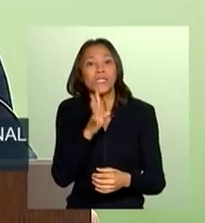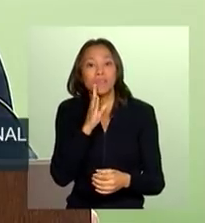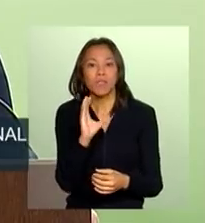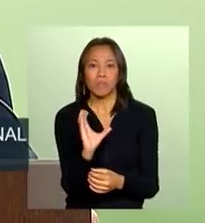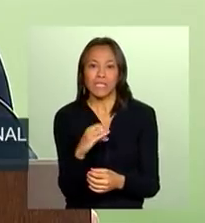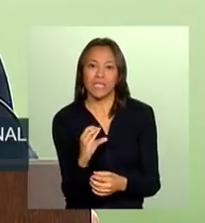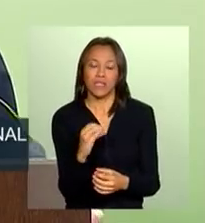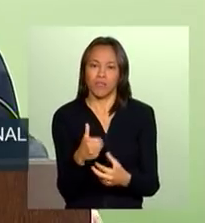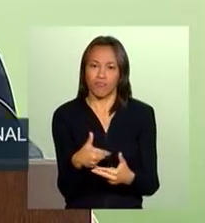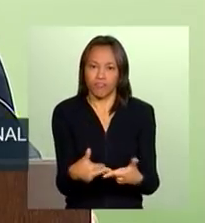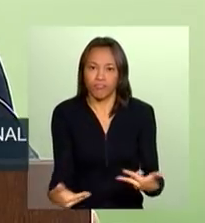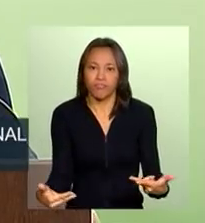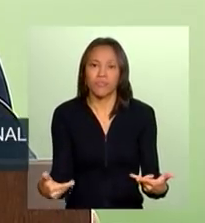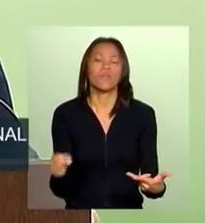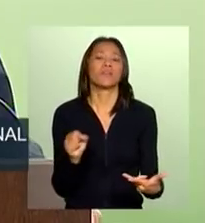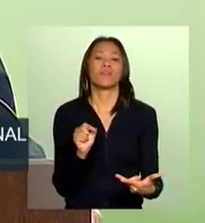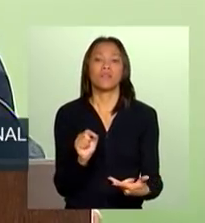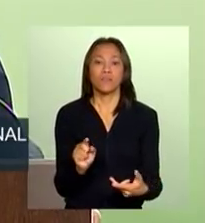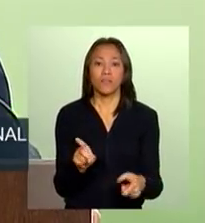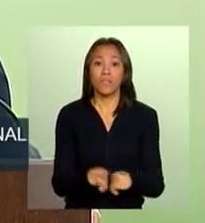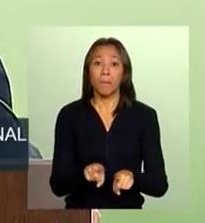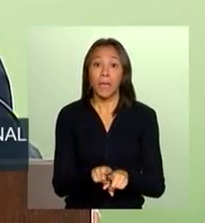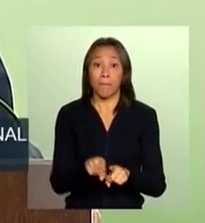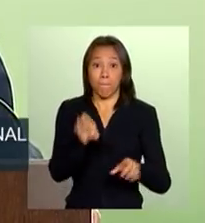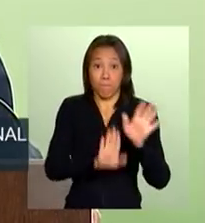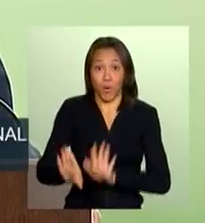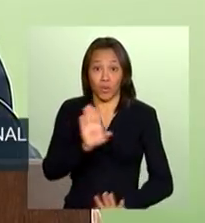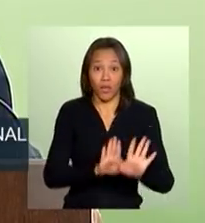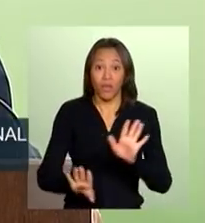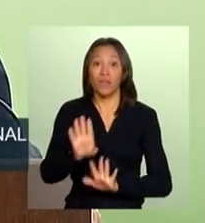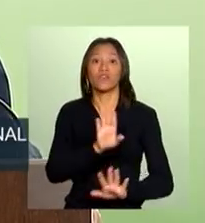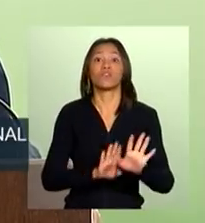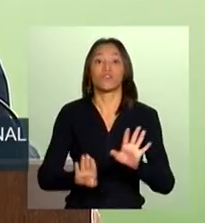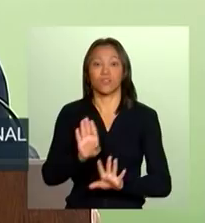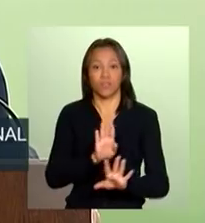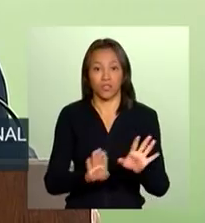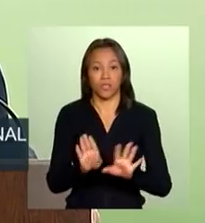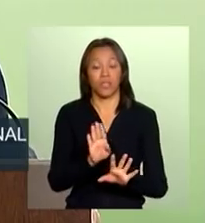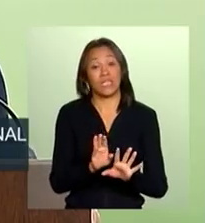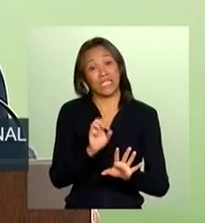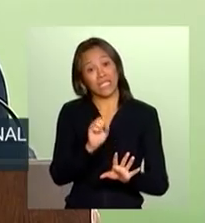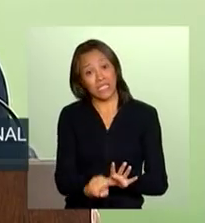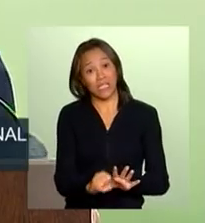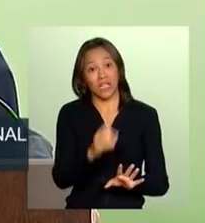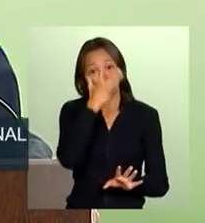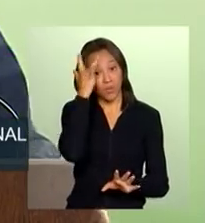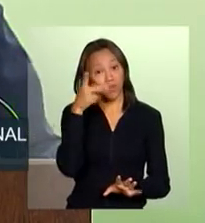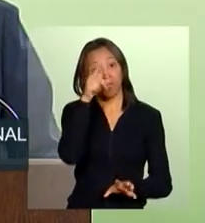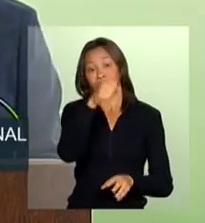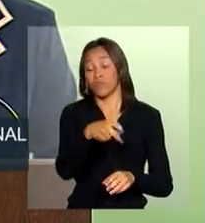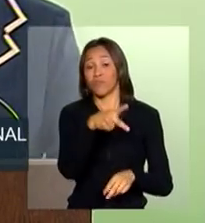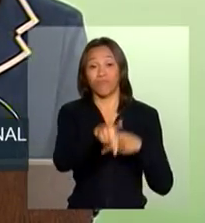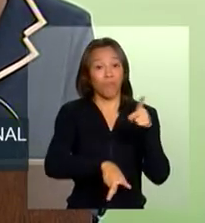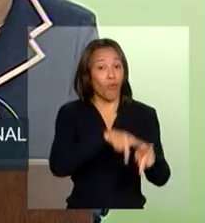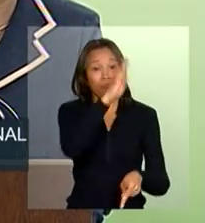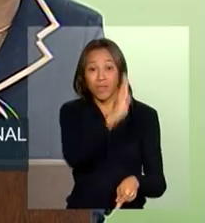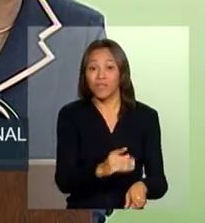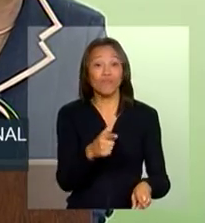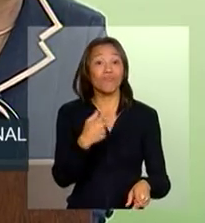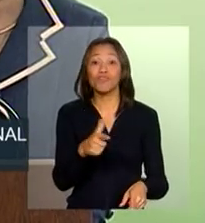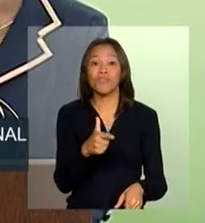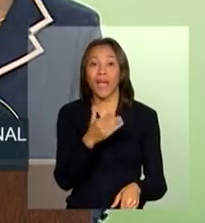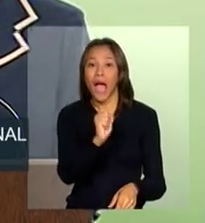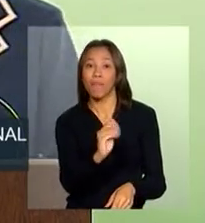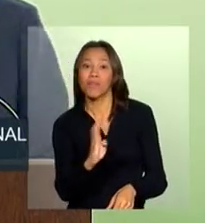que protege os seus artistas. Se os brasileiros não tiverem acesso à alfabetização na idade